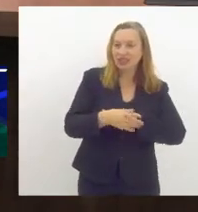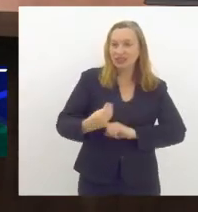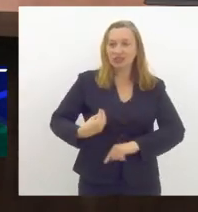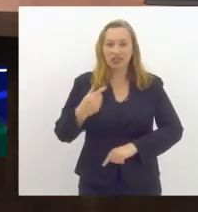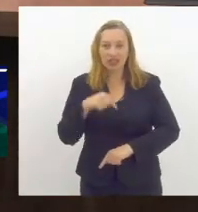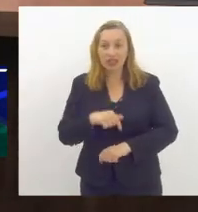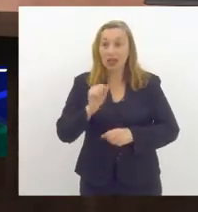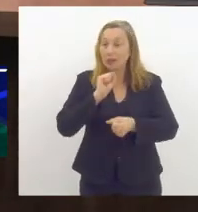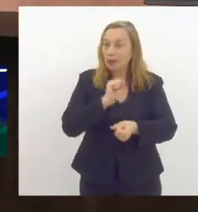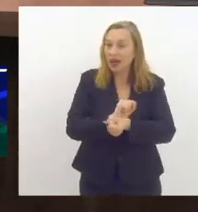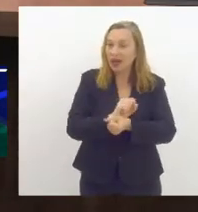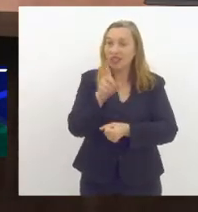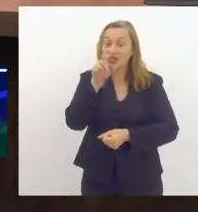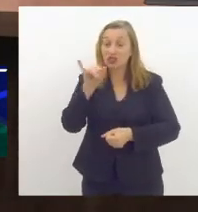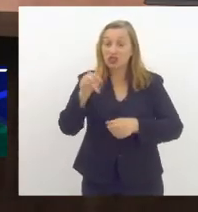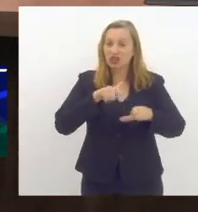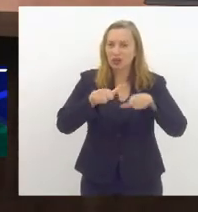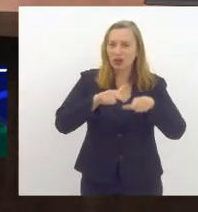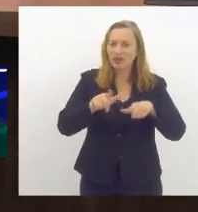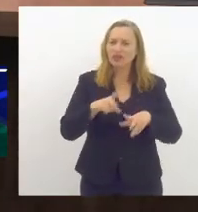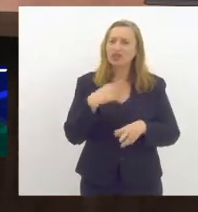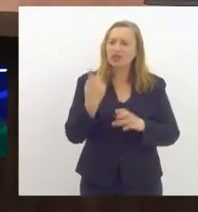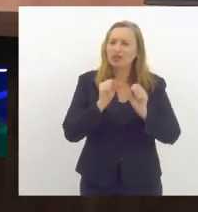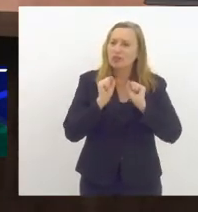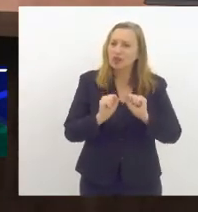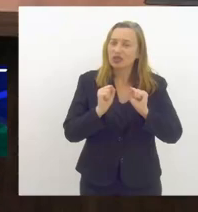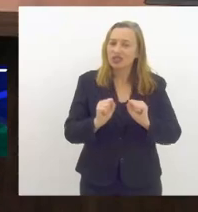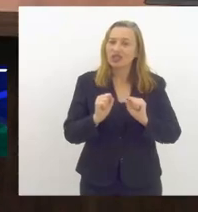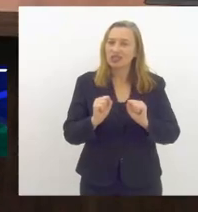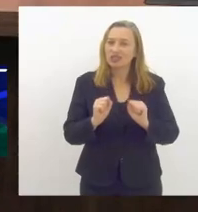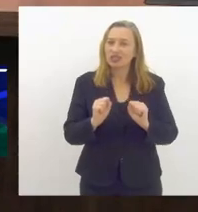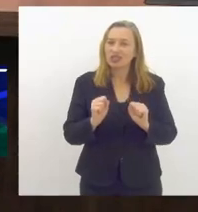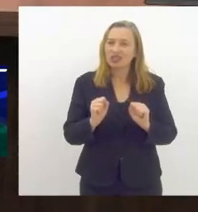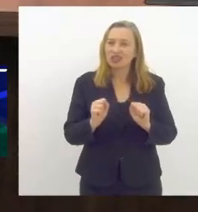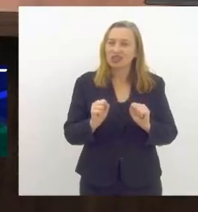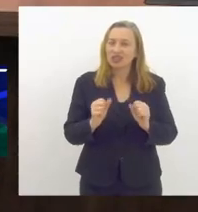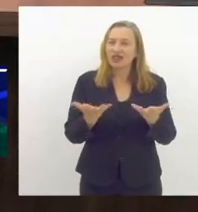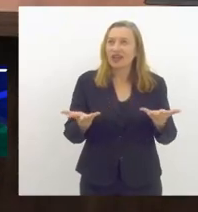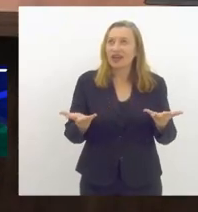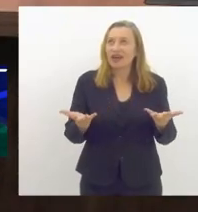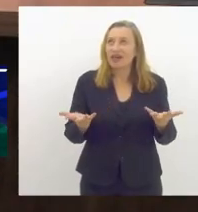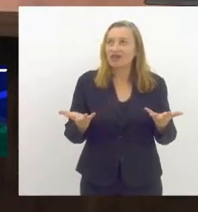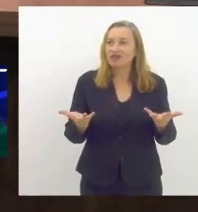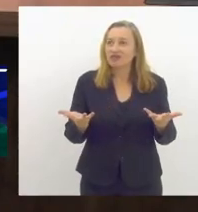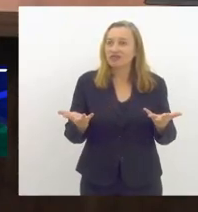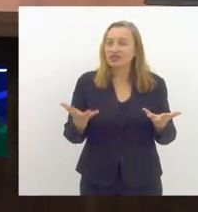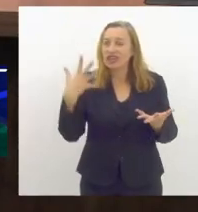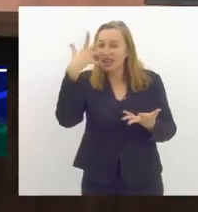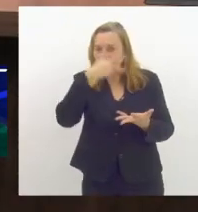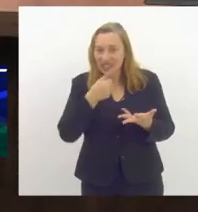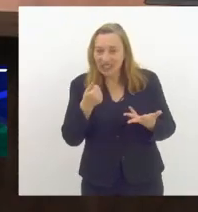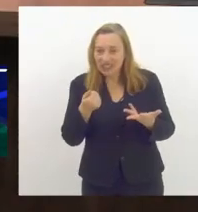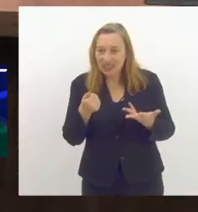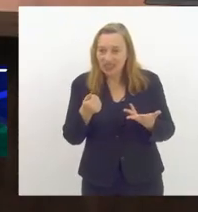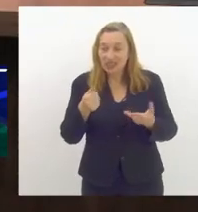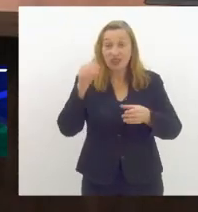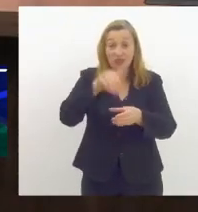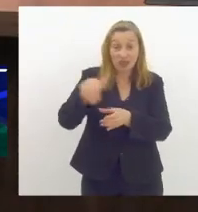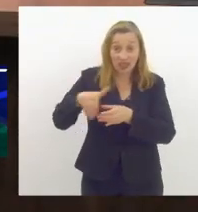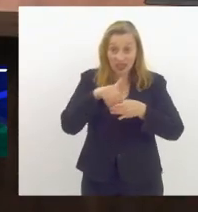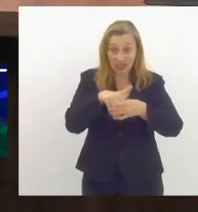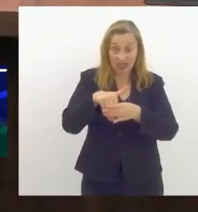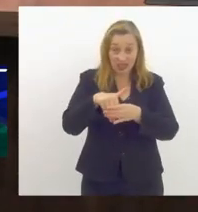presente que pararam seu dia de trabalho para que a gente pudesse fazer Dessa bonita e tão simbólica